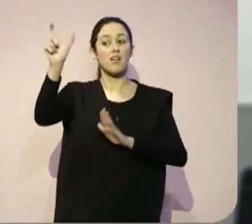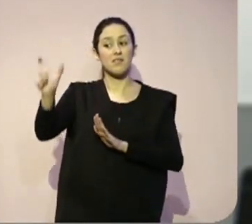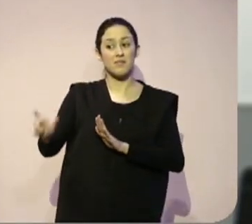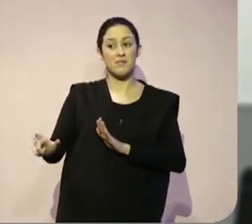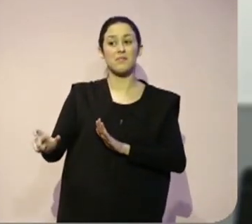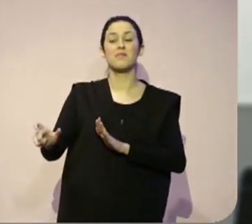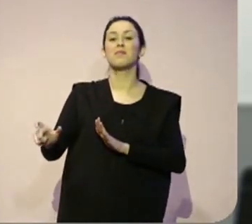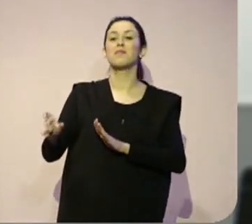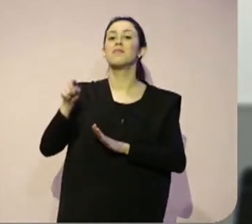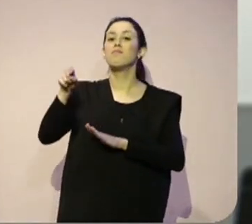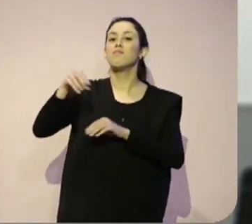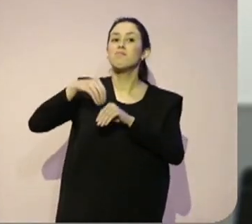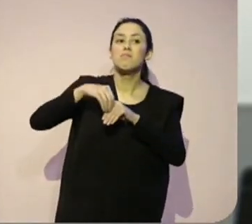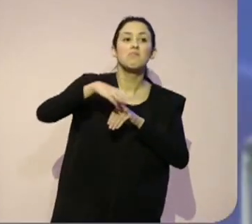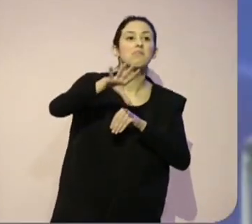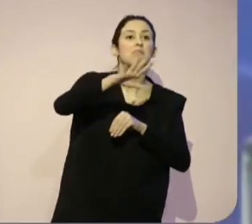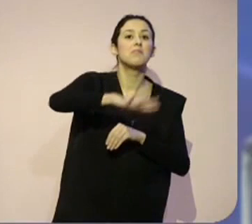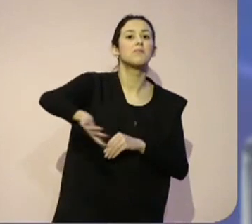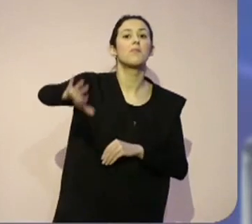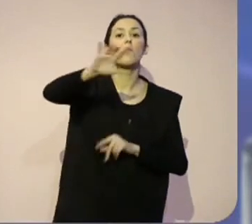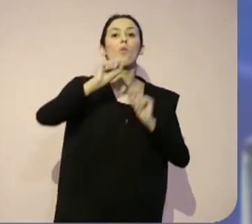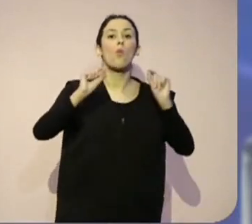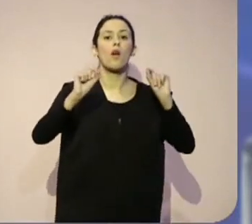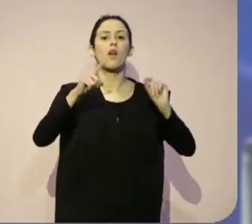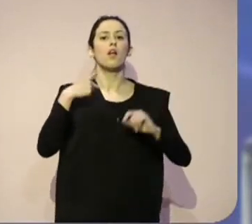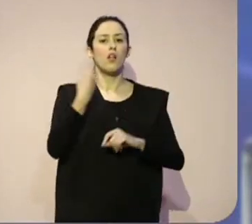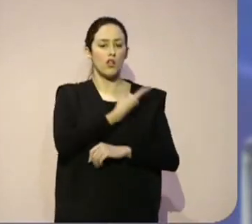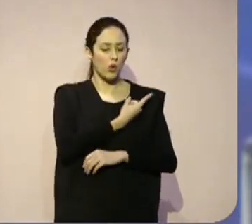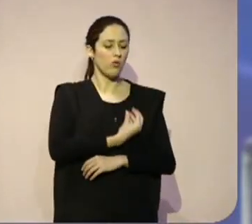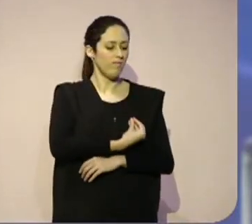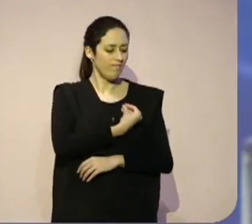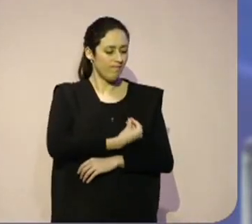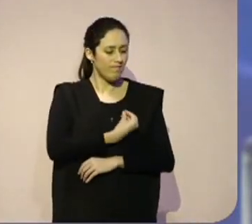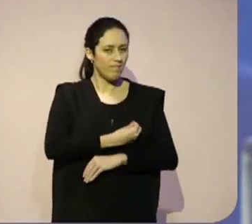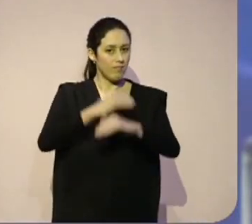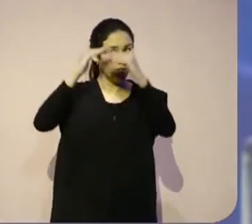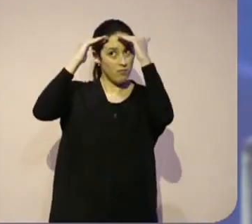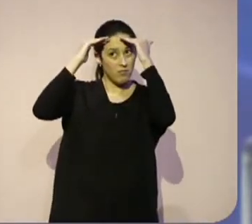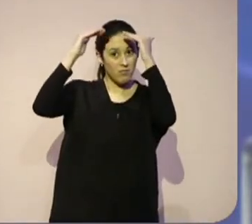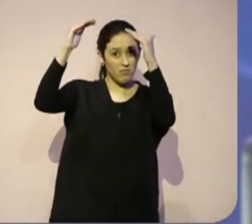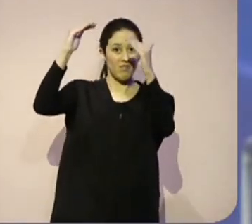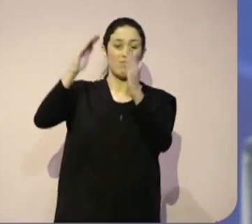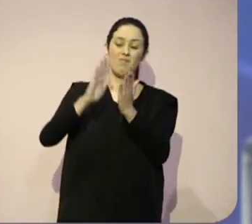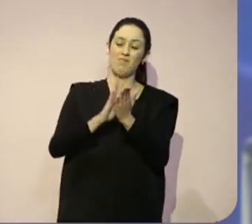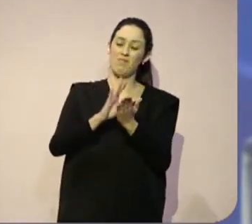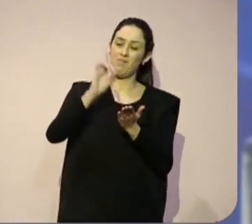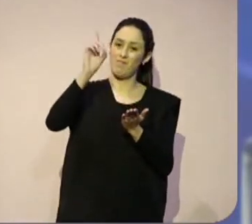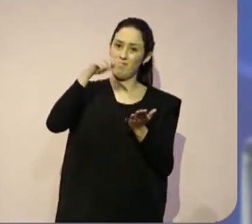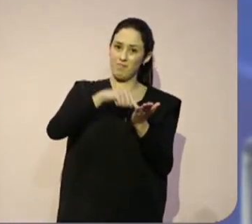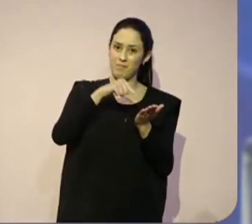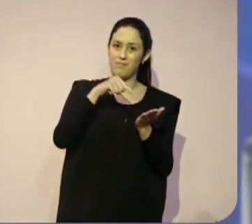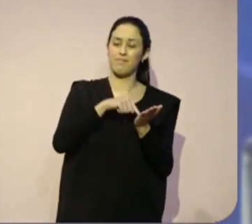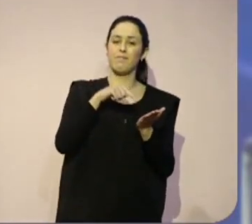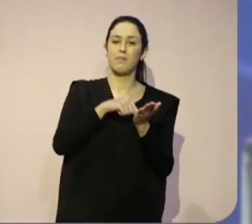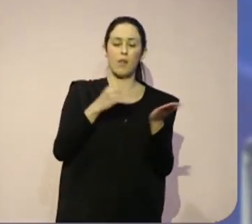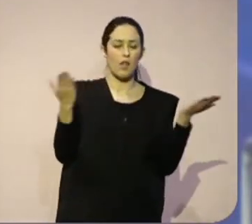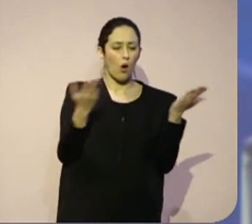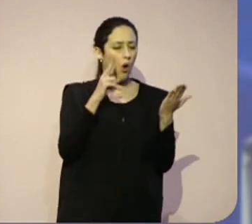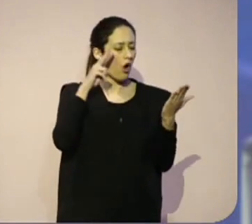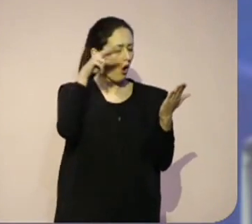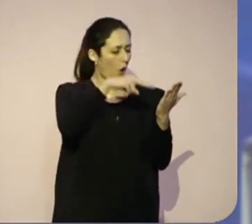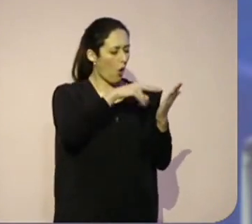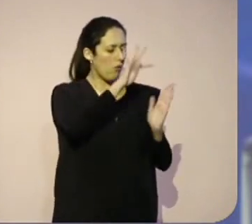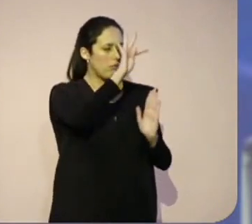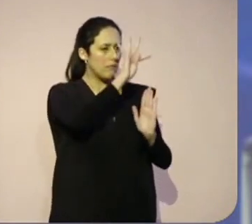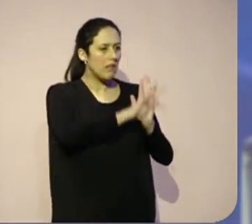para que nós vivamos aquilo que a palavra de Deus nos ensina. E olhando para esse texto, então,